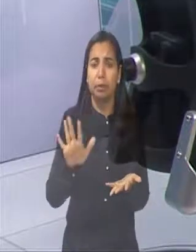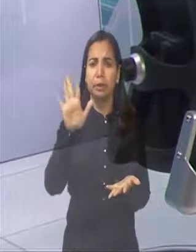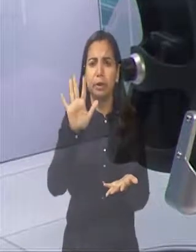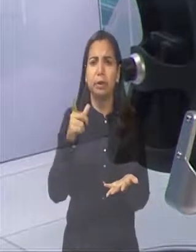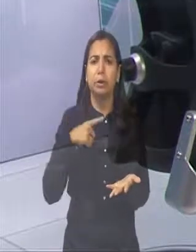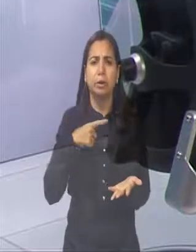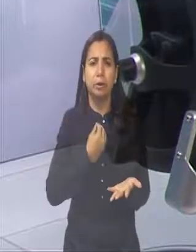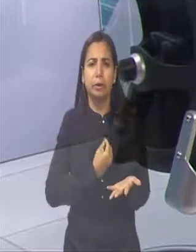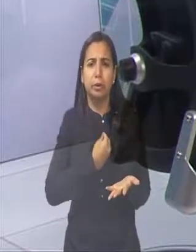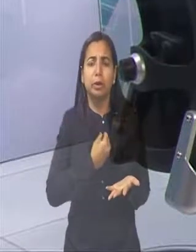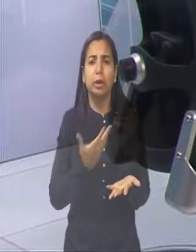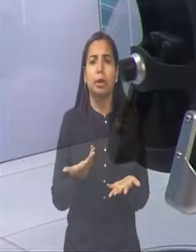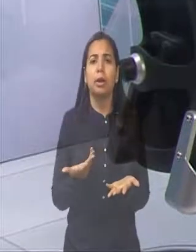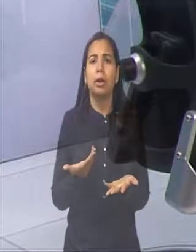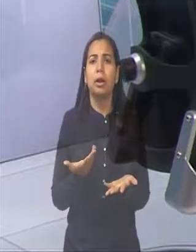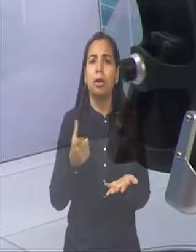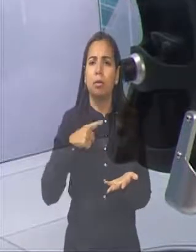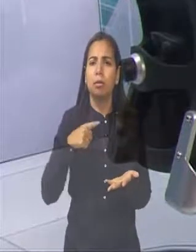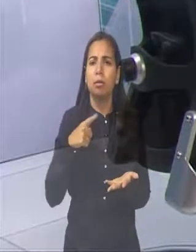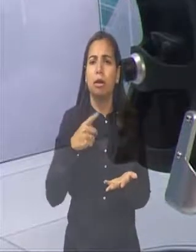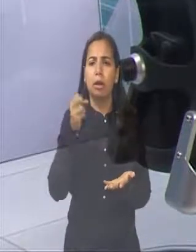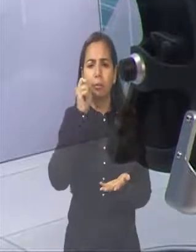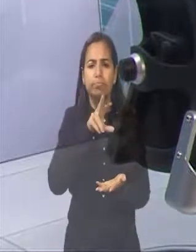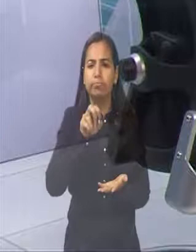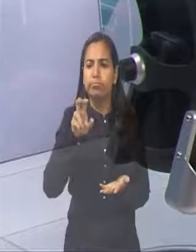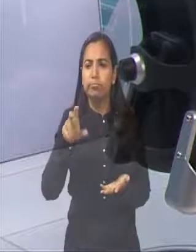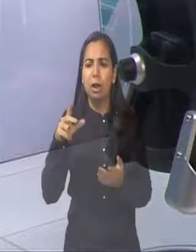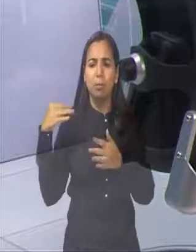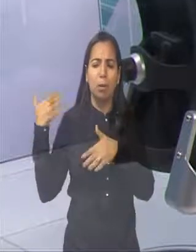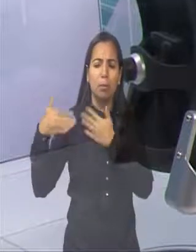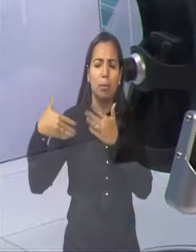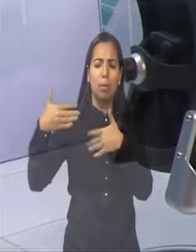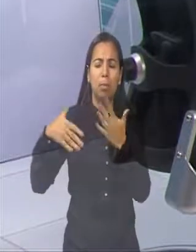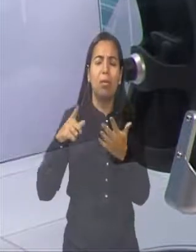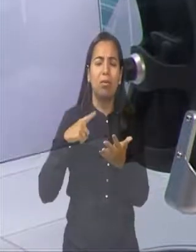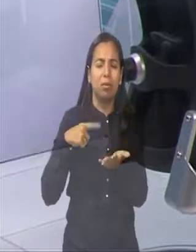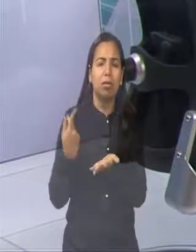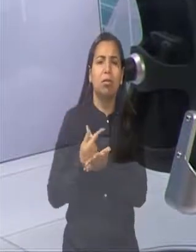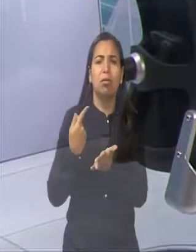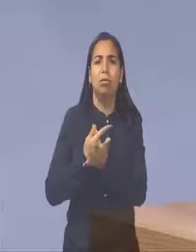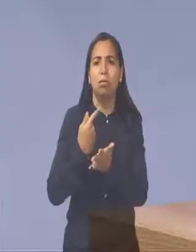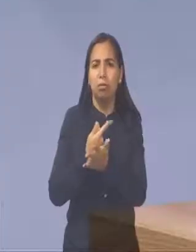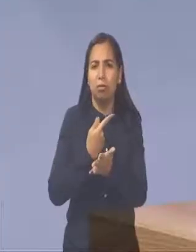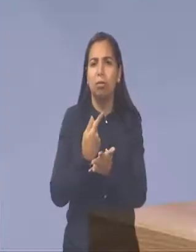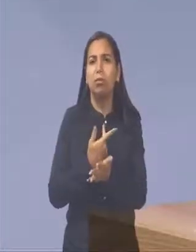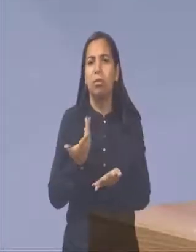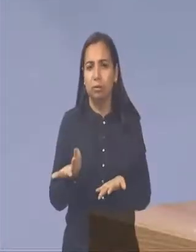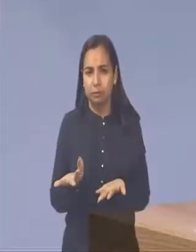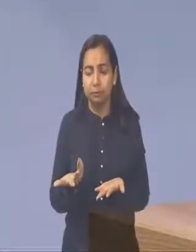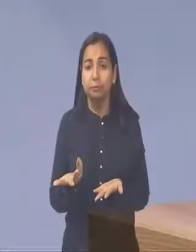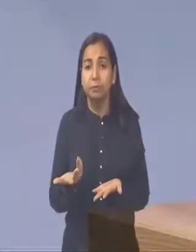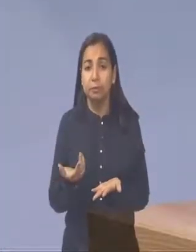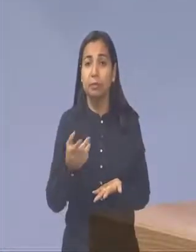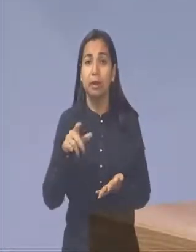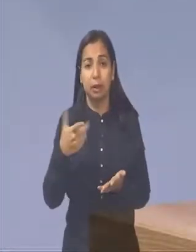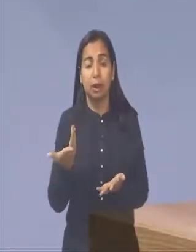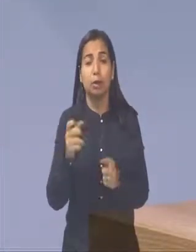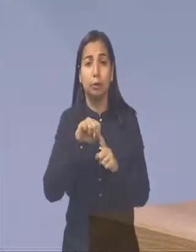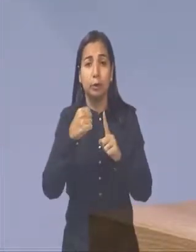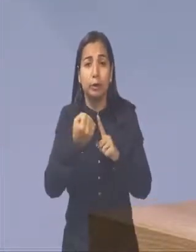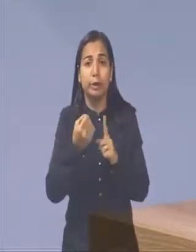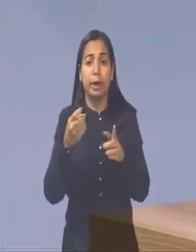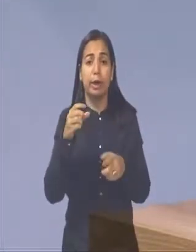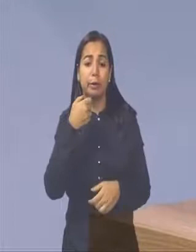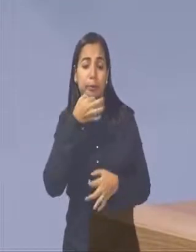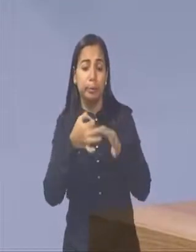tem acumulado erros no nosso processo histórico, né? Passou aqui pela mesa o tema social-democracia, e